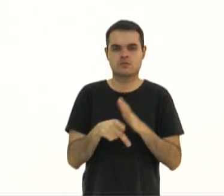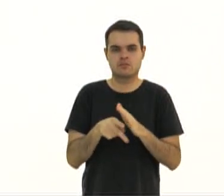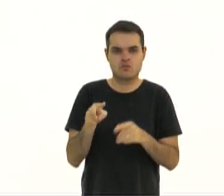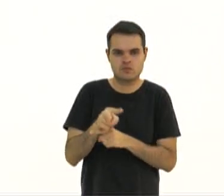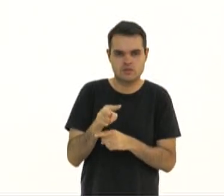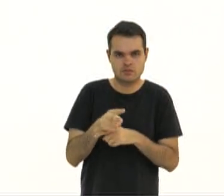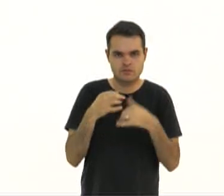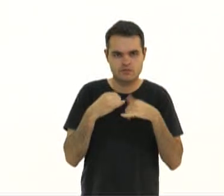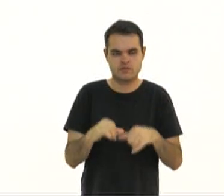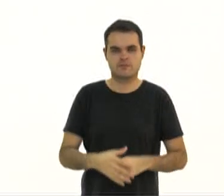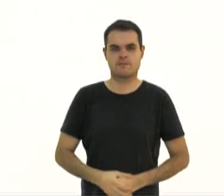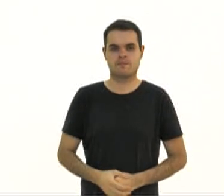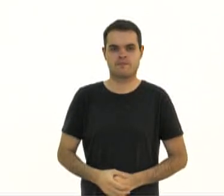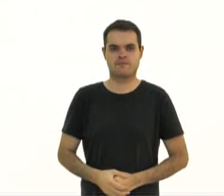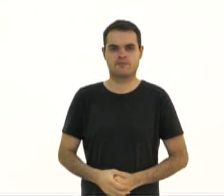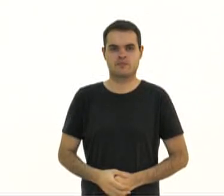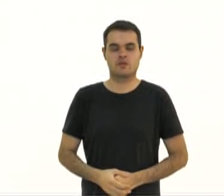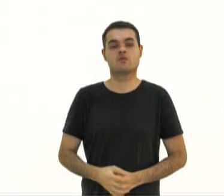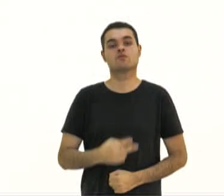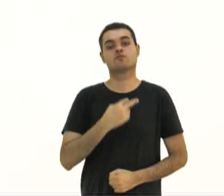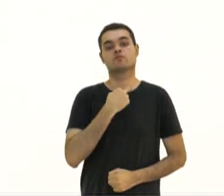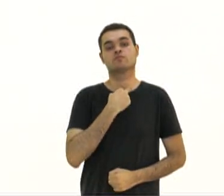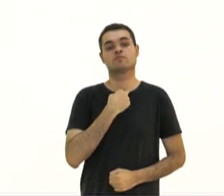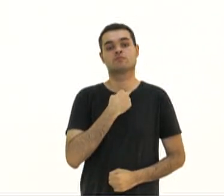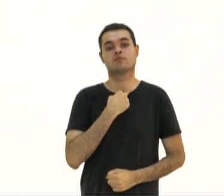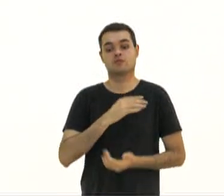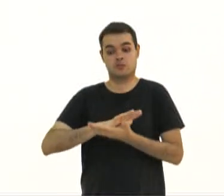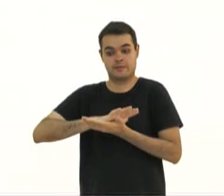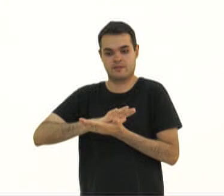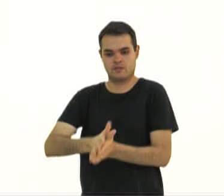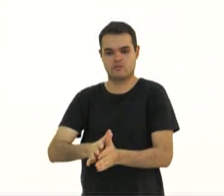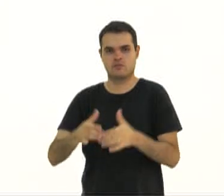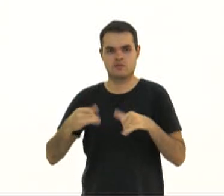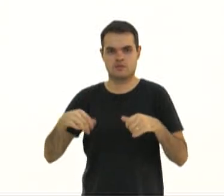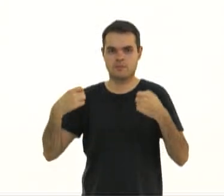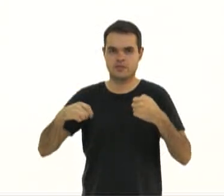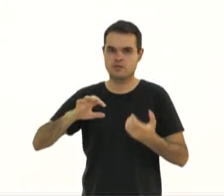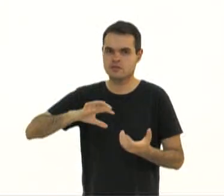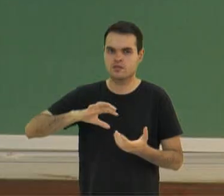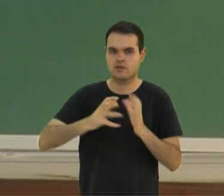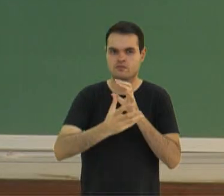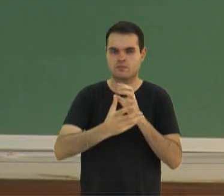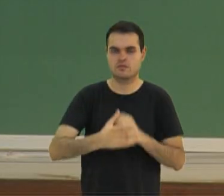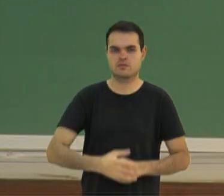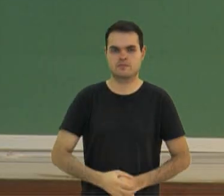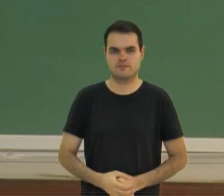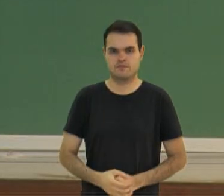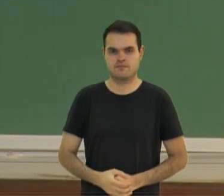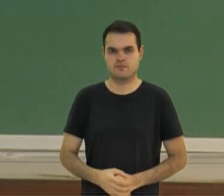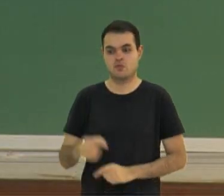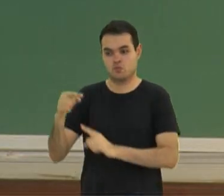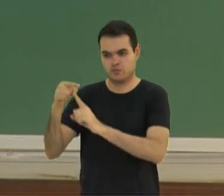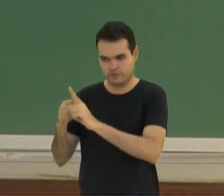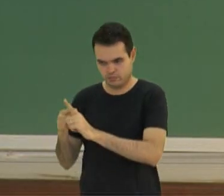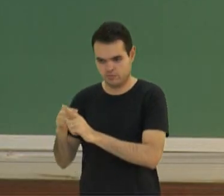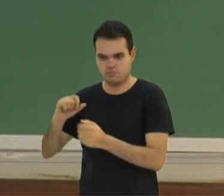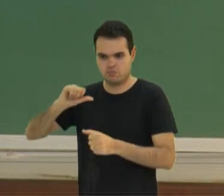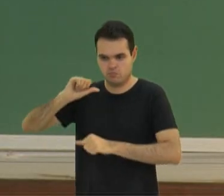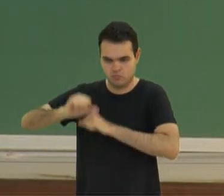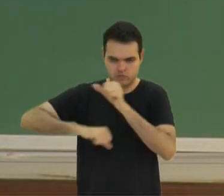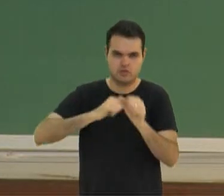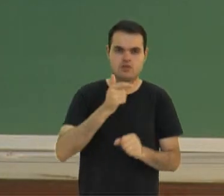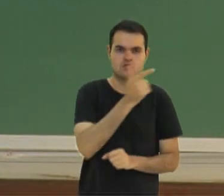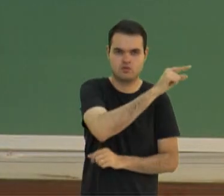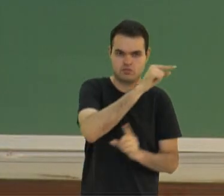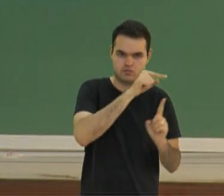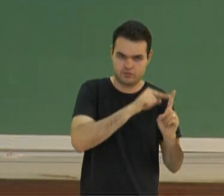Ou seja, eu não posso destruir energia, você tem que transformá-la de um tipo em outro, ok? Bem, para